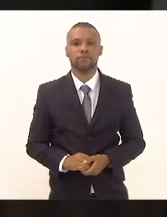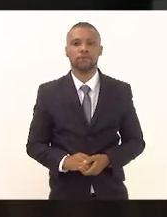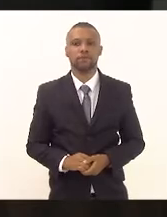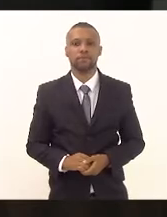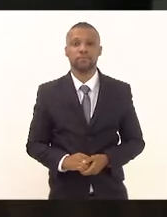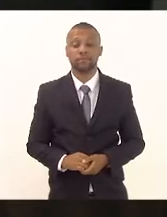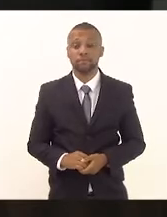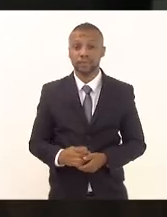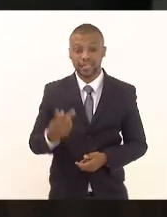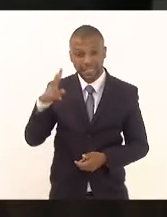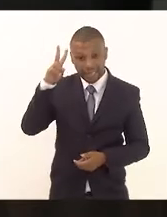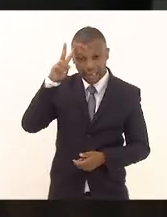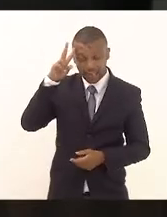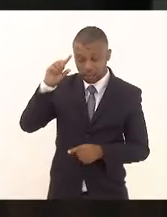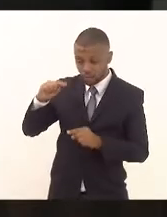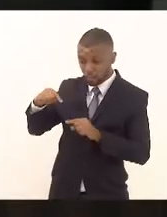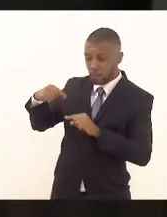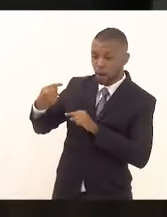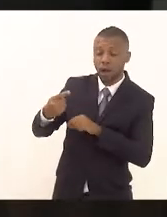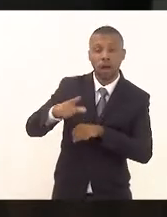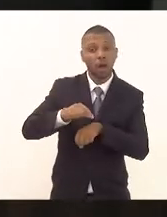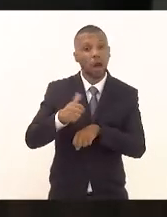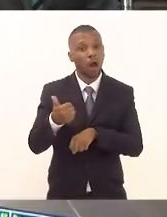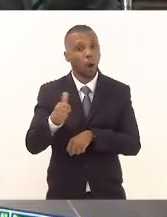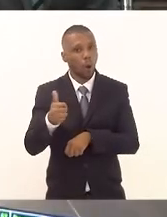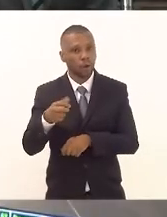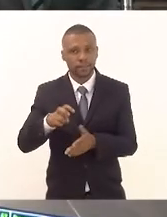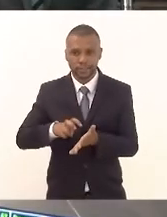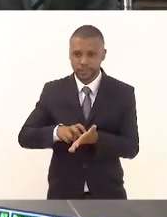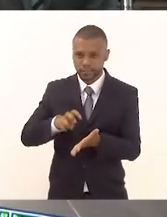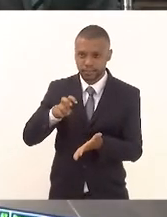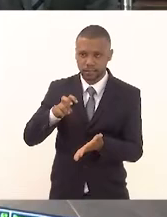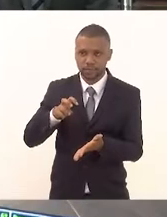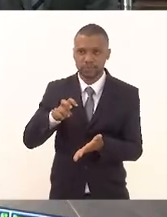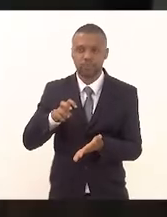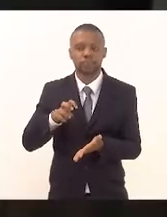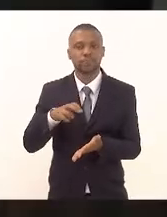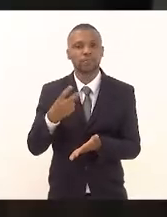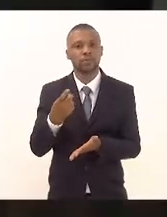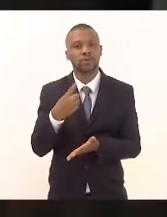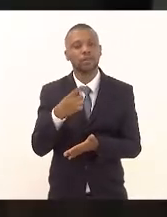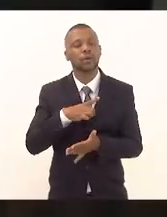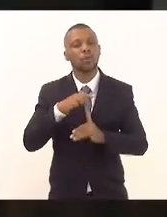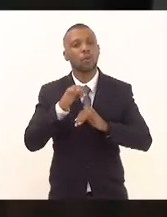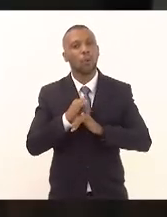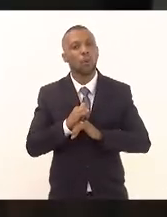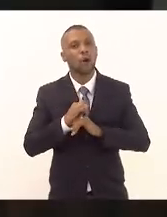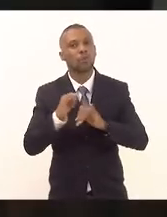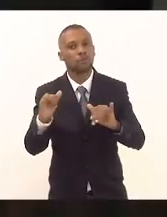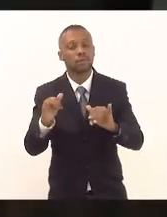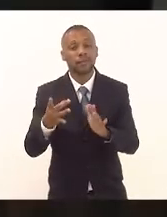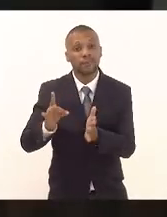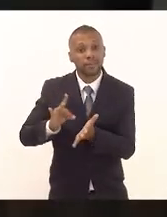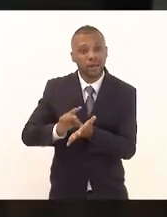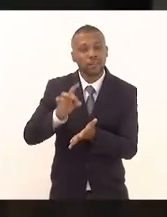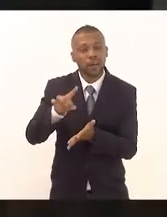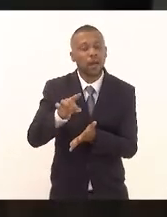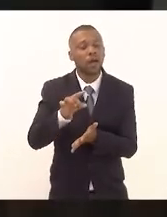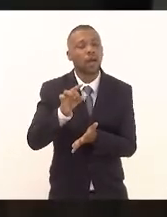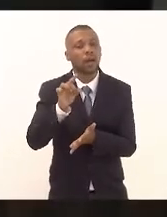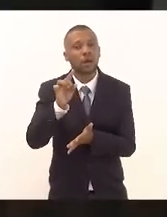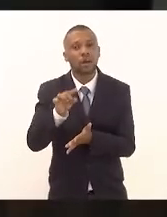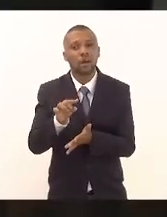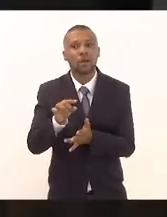próxima segunda-feira, às 11 horas da manhã, o anúncio, na verdade é o depósito